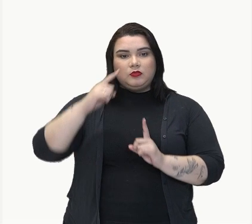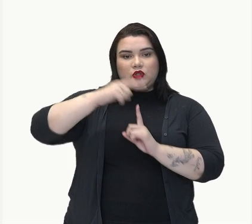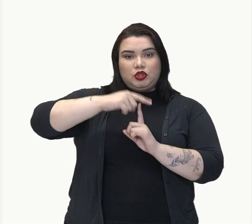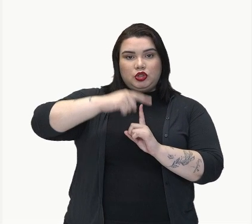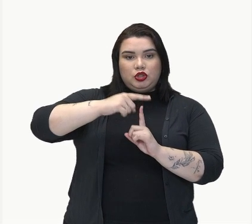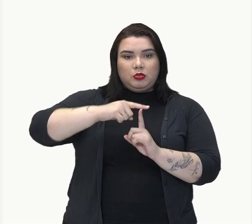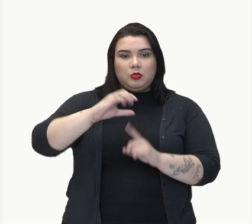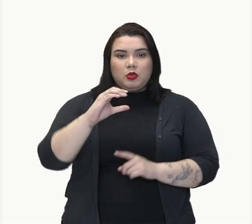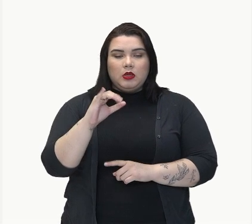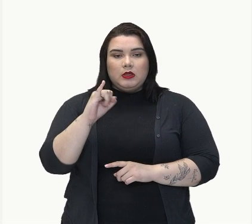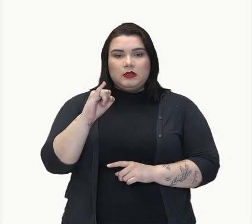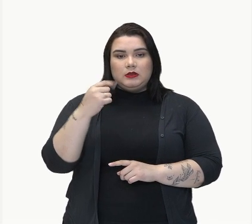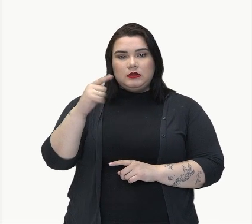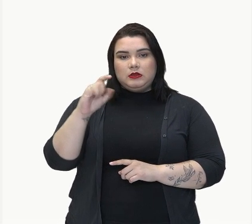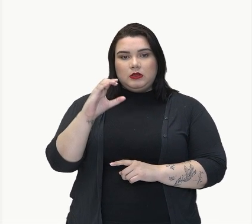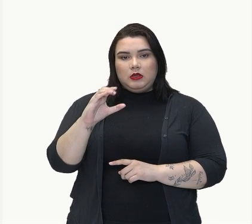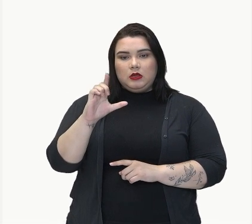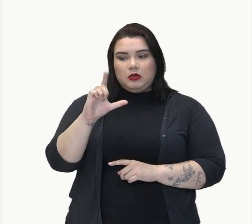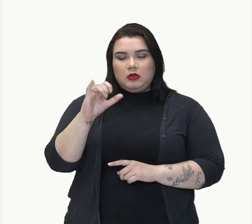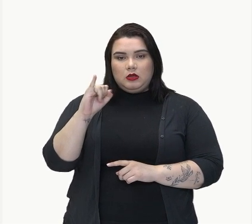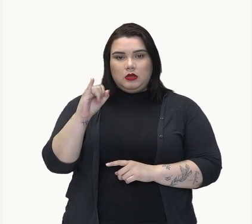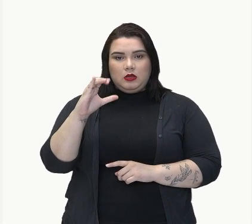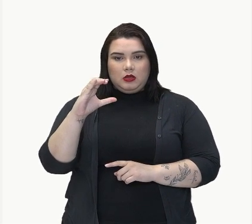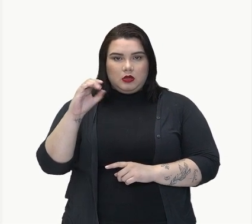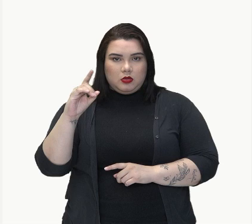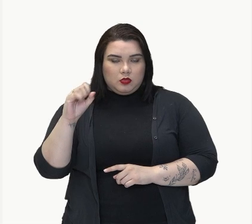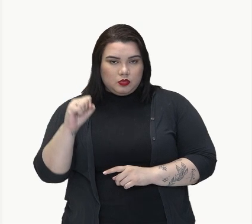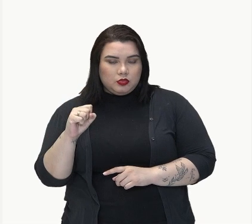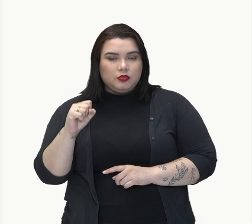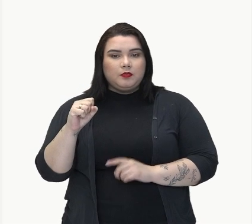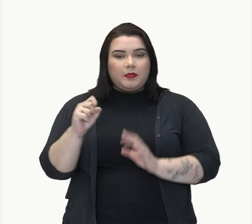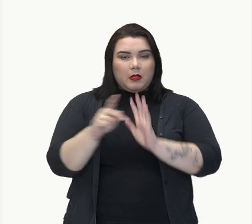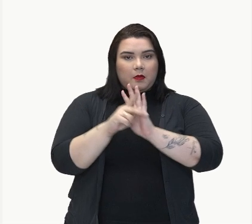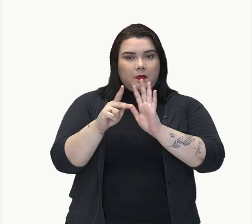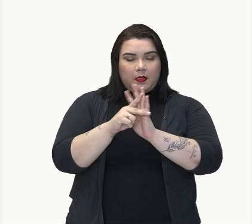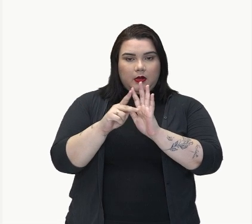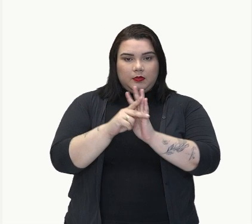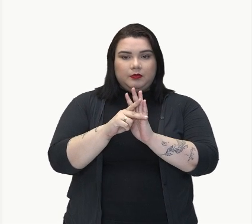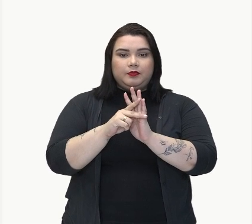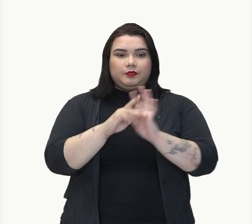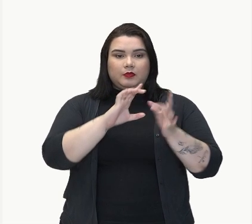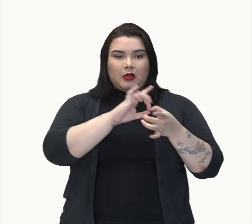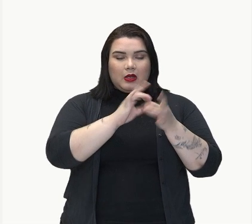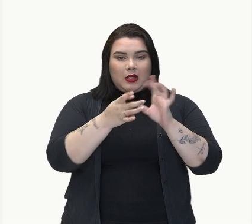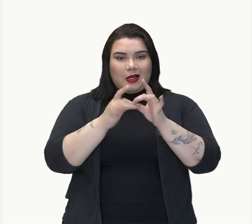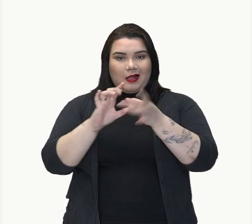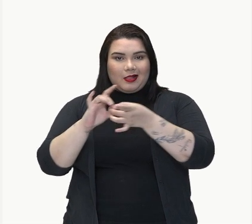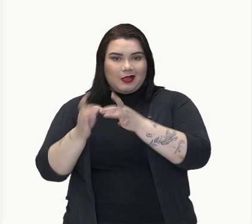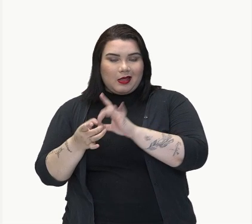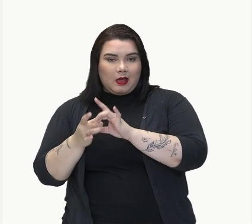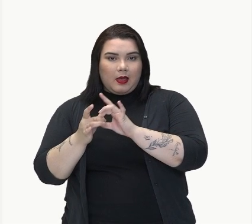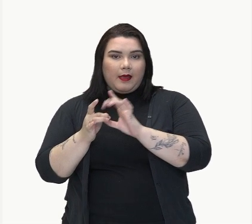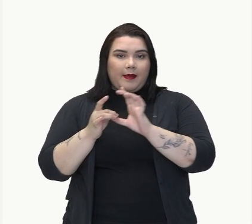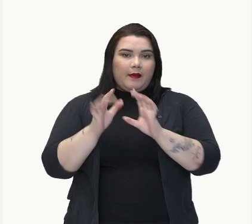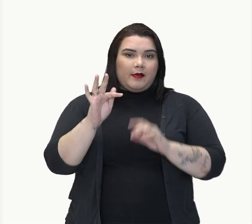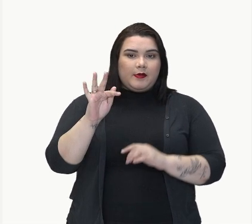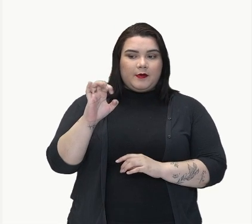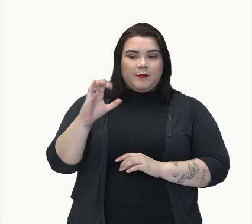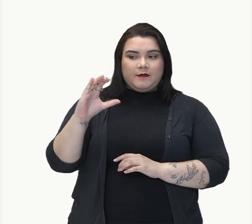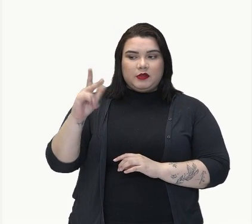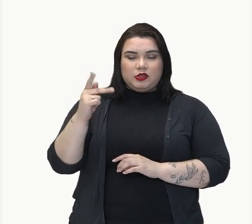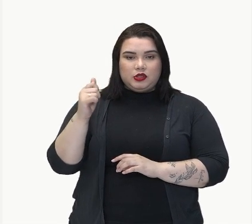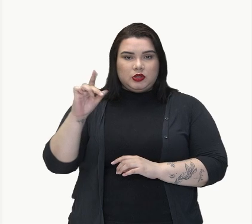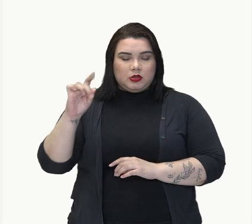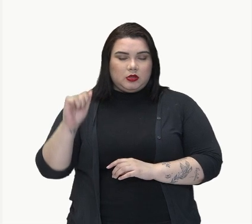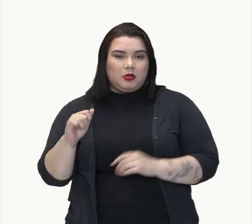cíclicos, que são compostos de cadeia fechada, eu